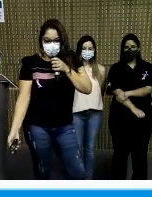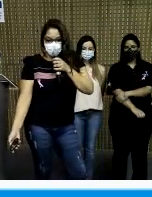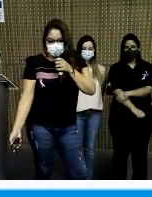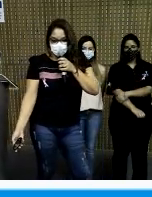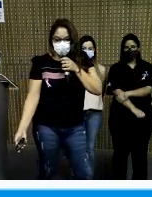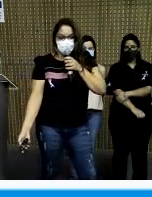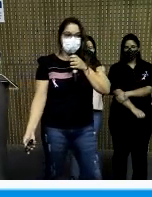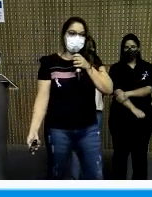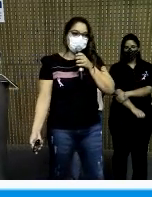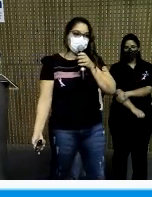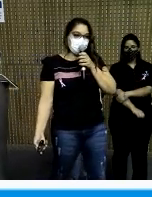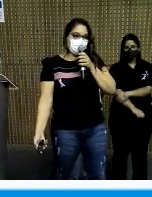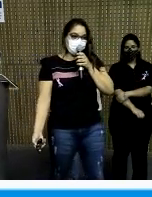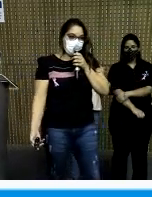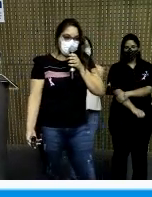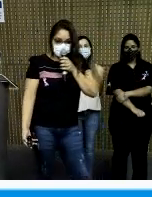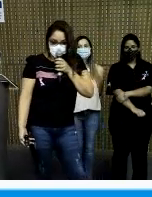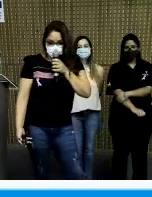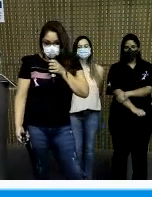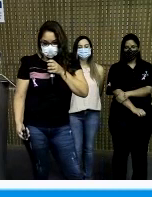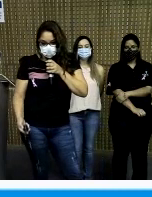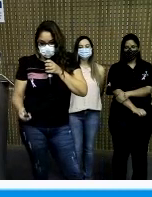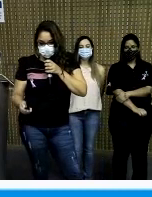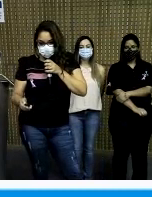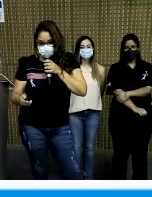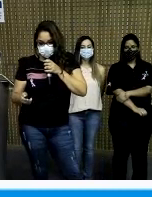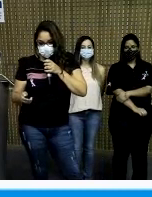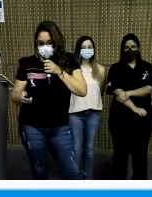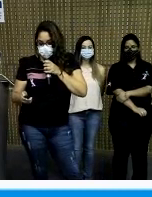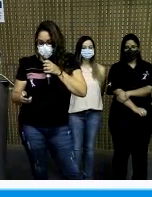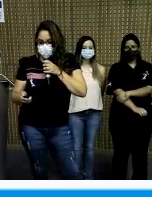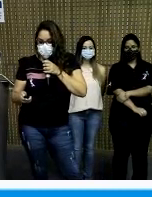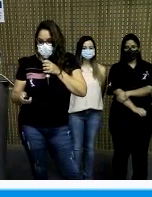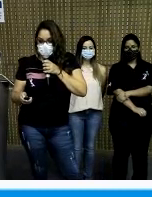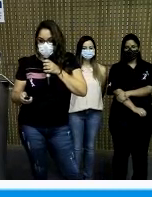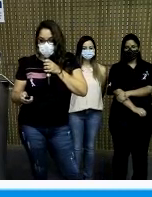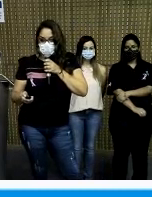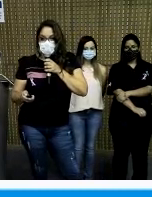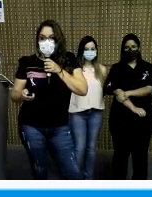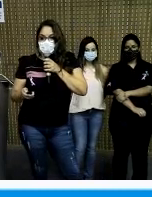A gente faz teste do pezinho, sim, a gente só não tem o registro.